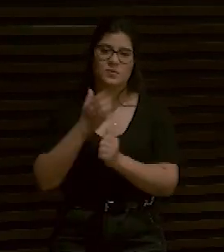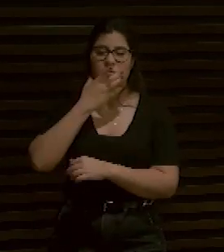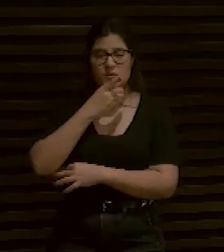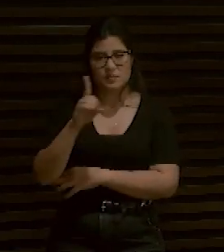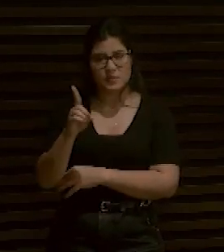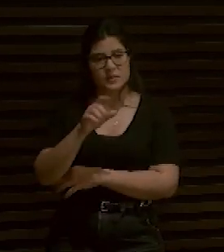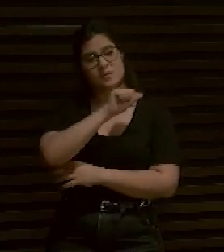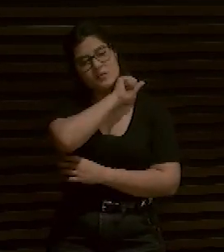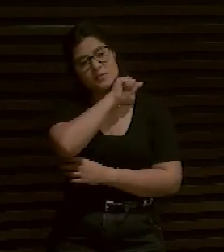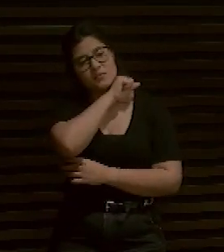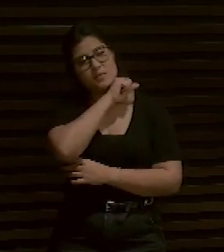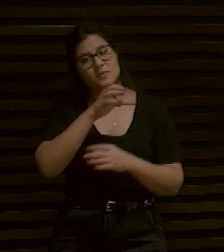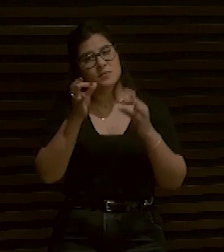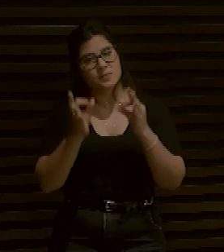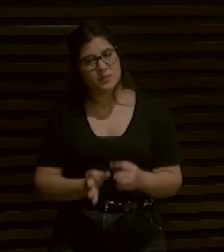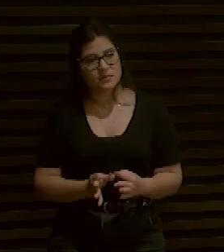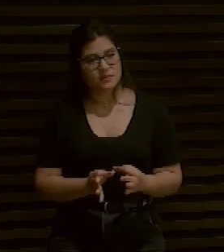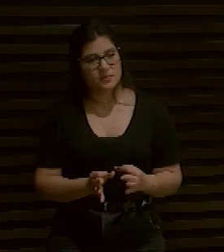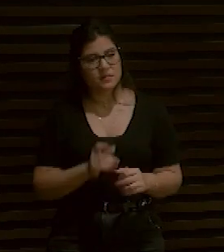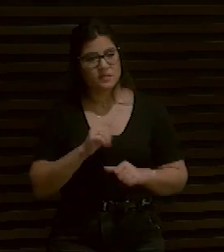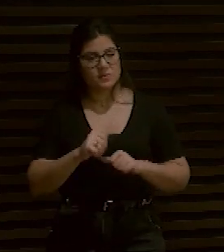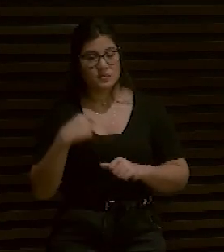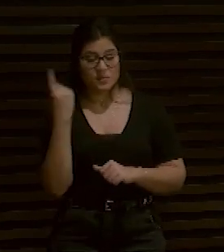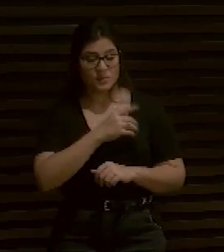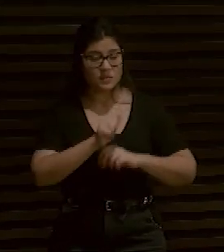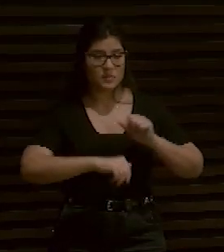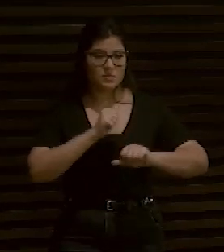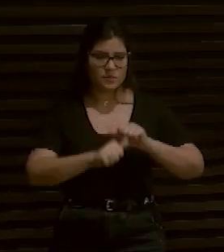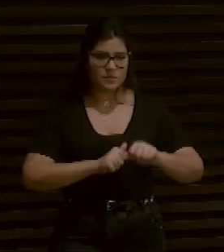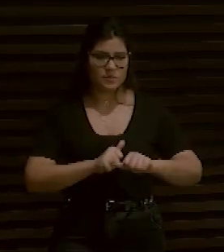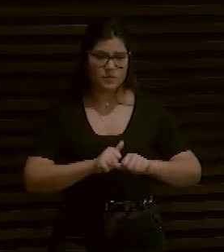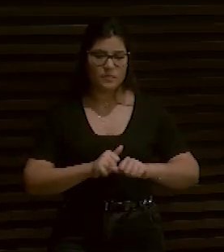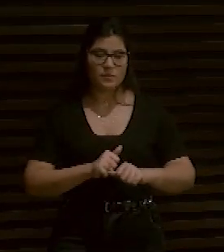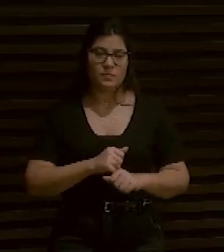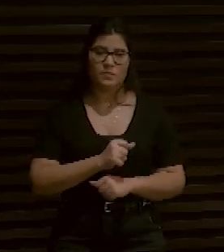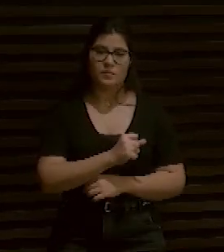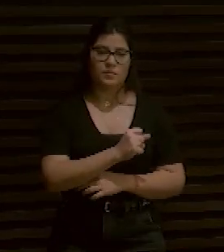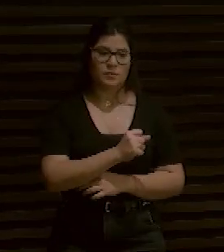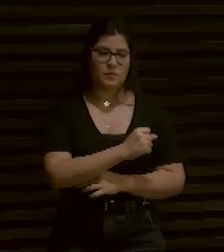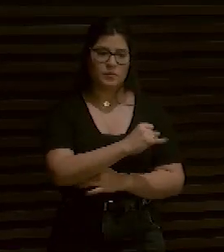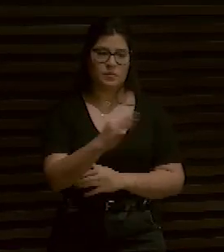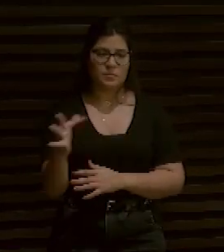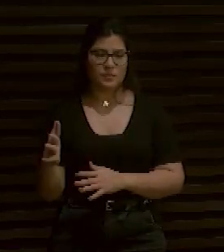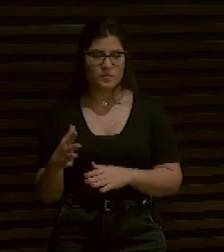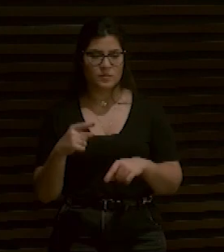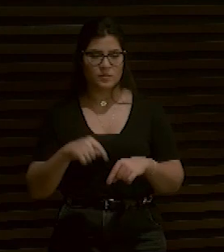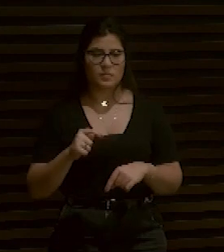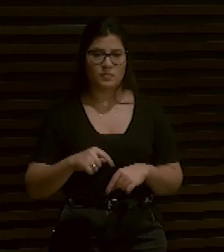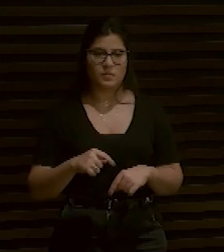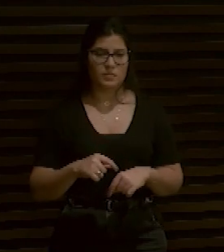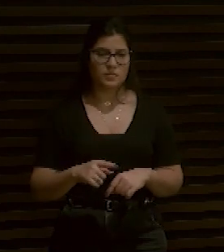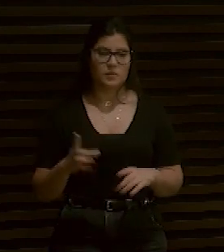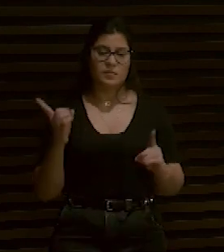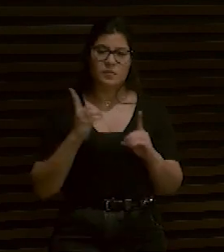sacrifício bom o suficiente para nos transformar. Quantos irmãos aqui dessa comunidade tiveram um encontro com o Senhor